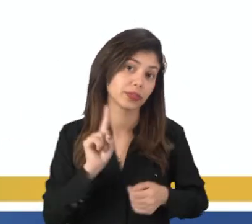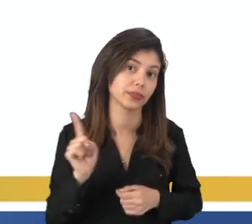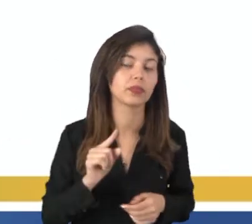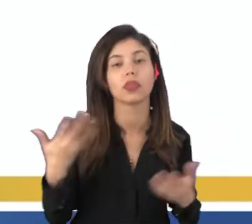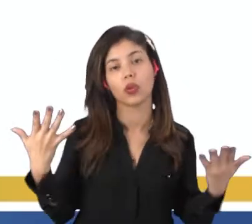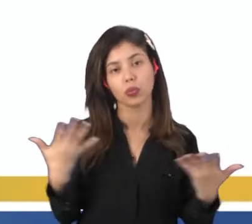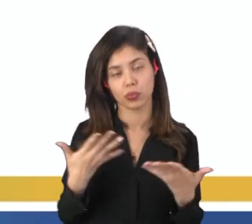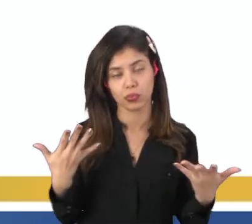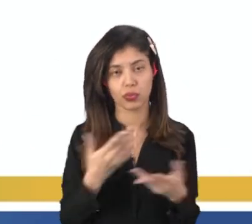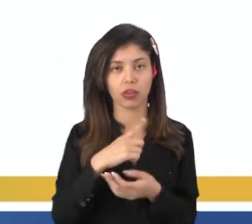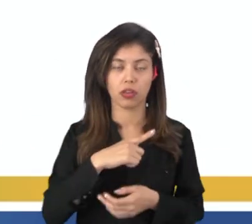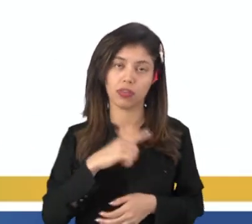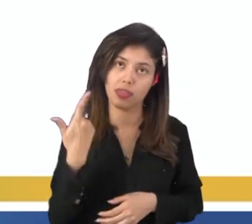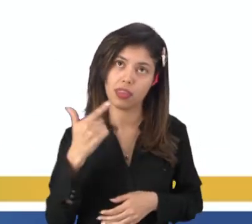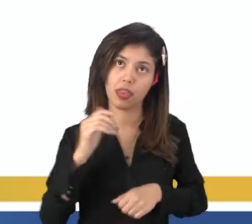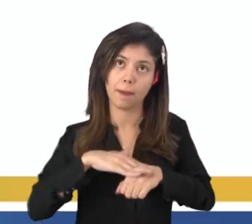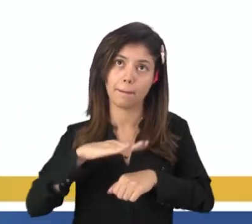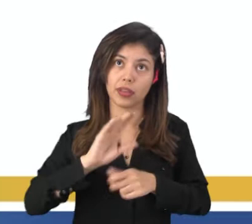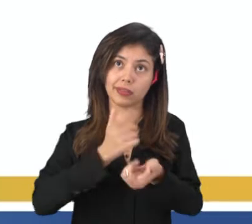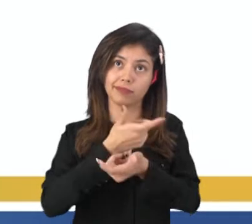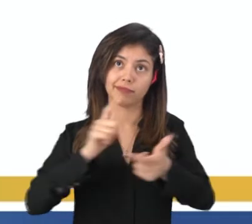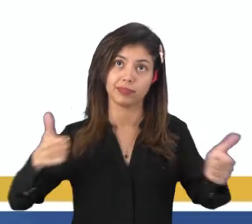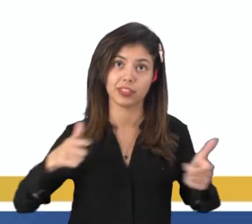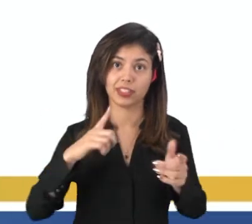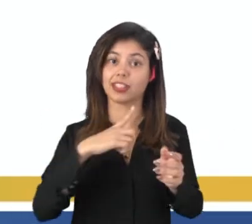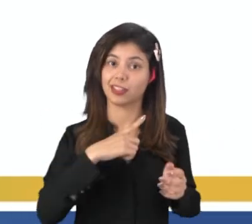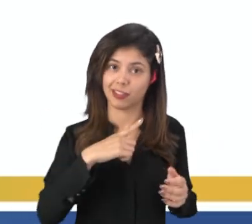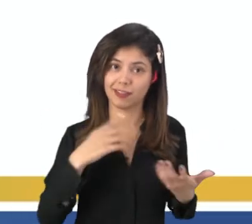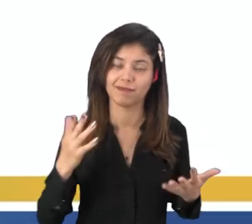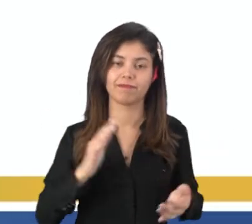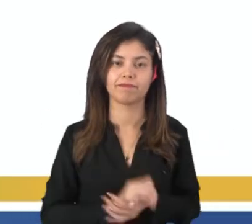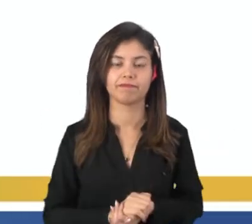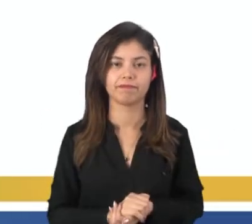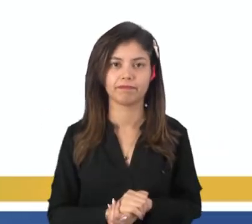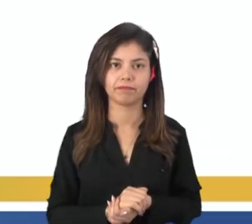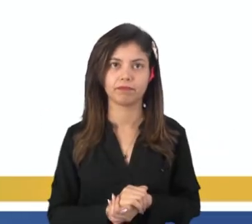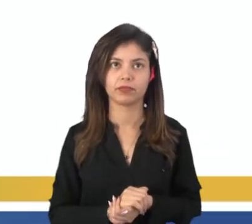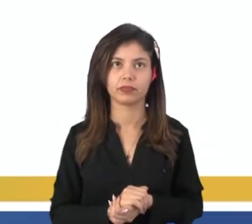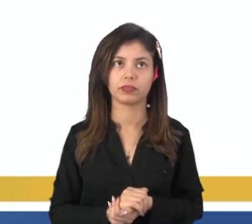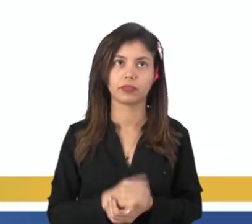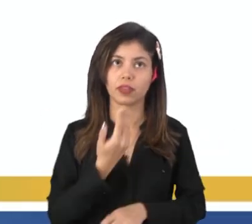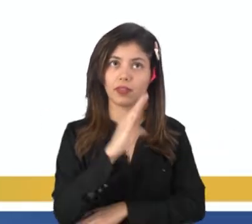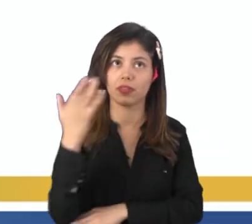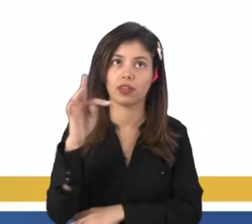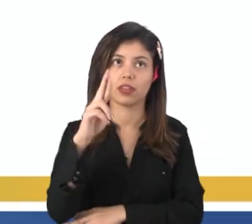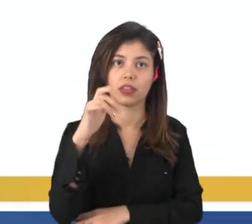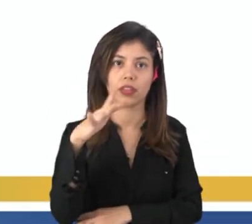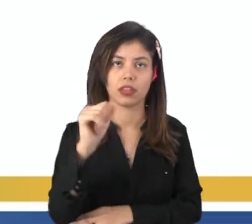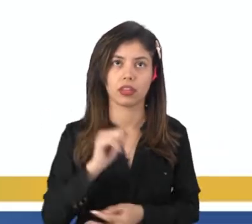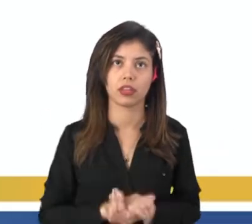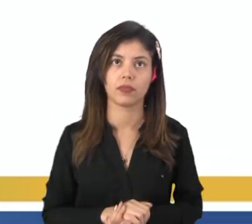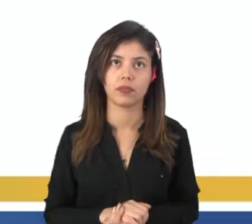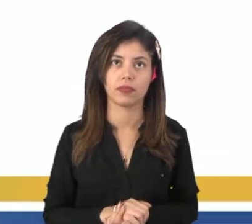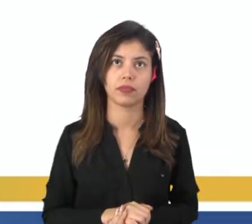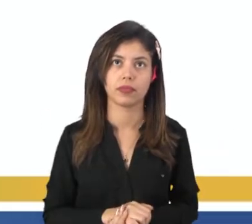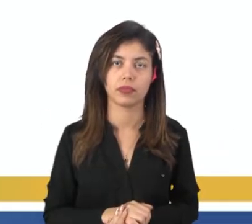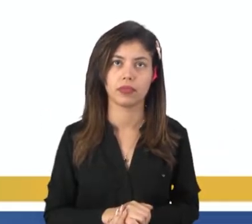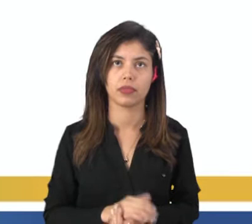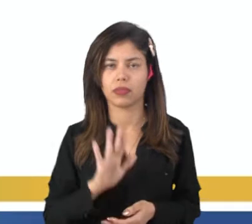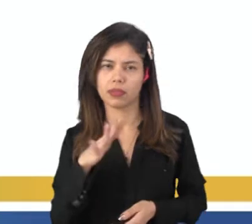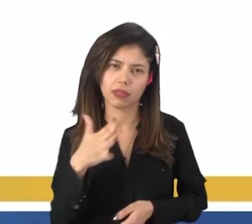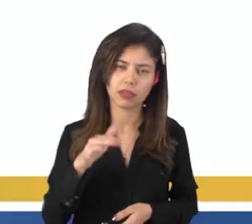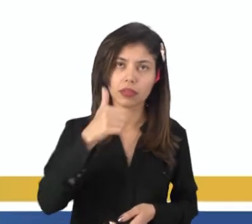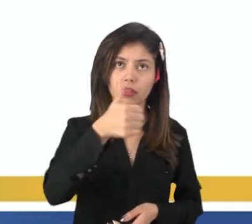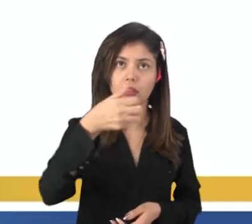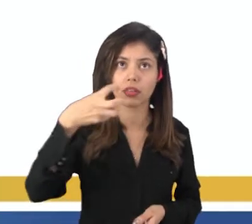Mata Atlântica, ela não tem mais aquele tamanho que consta no mapa, tá? A Mata Atlântica, ela ocupa mais ou